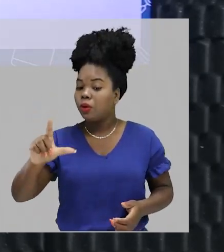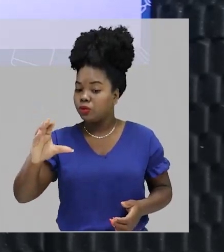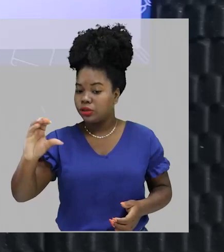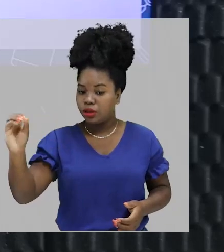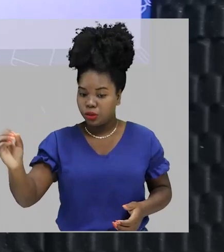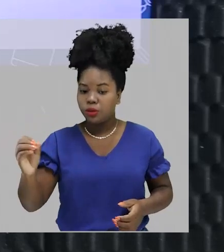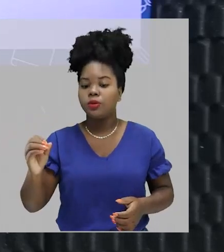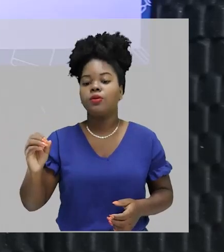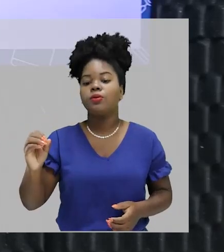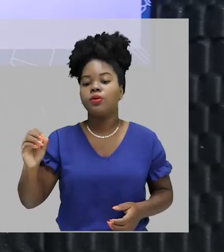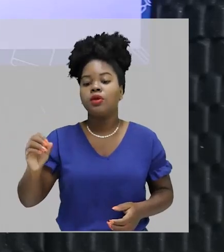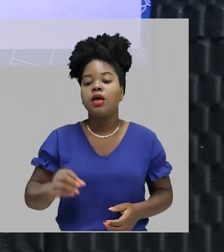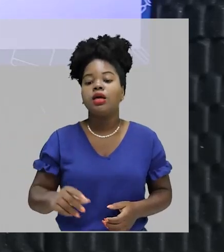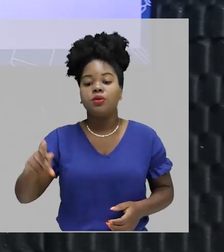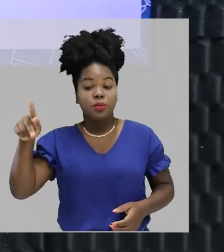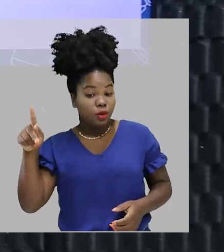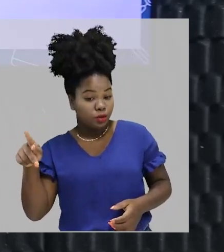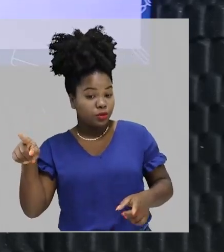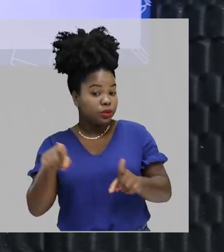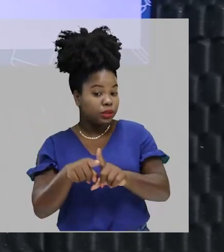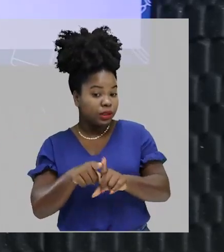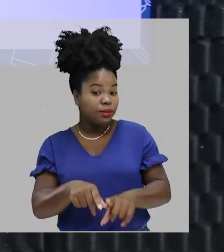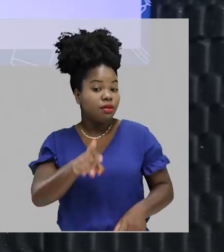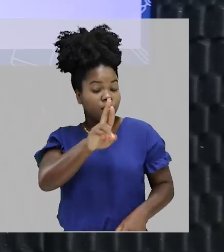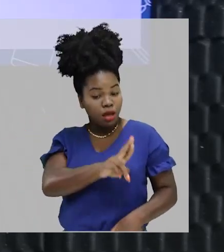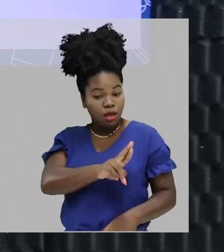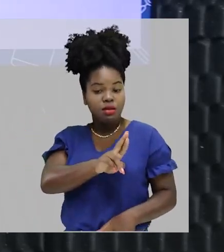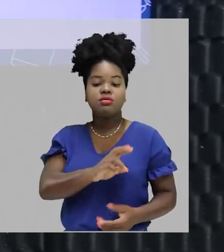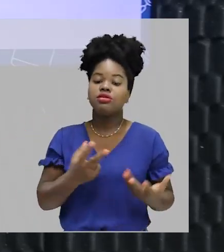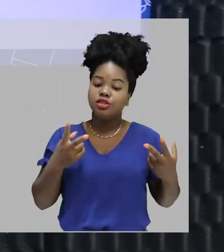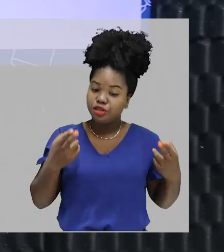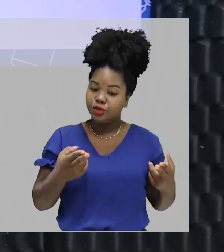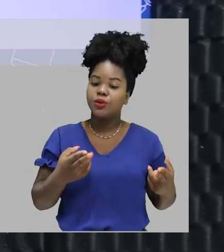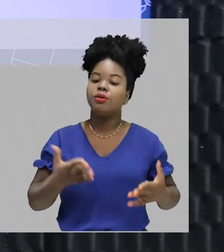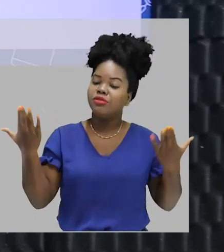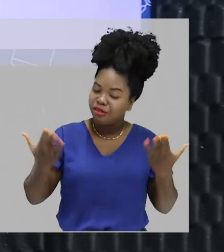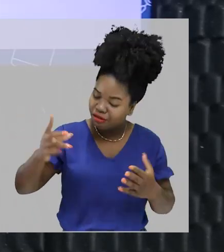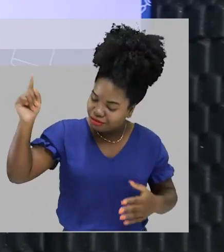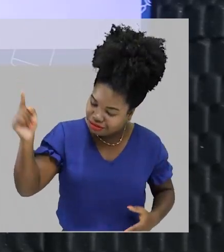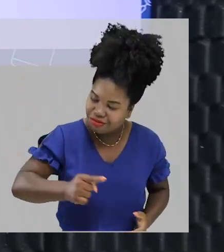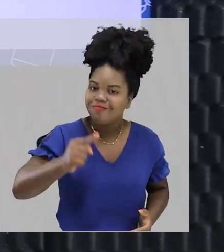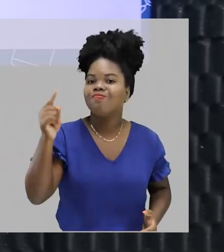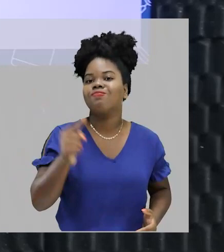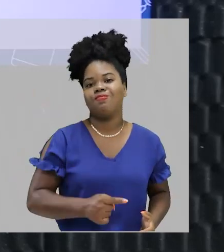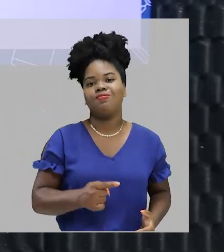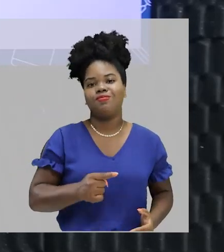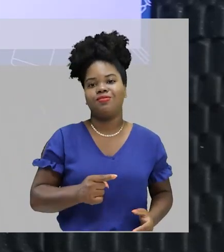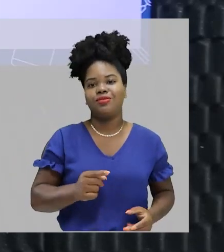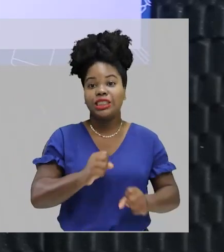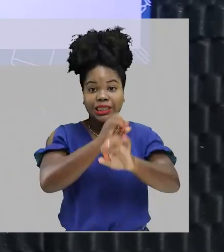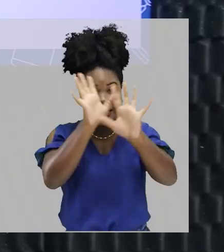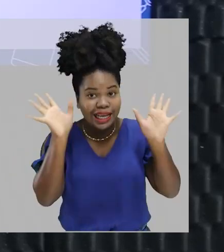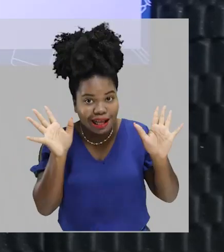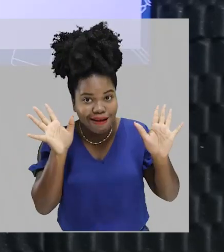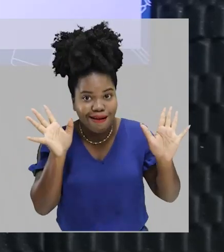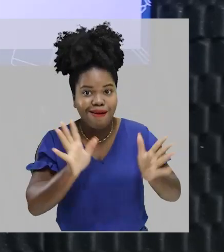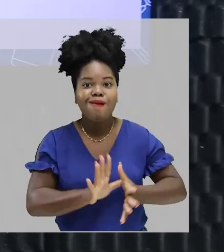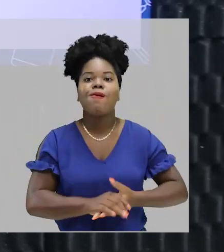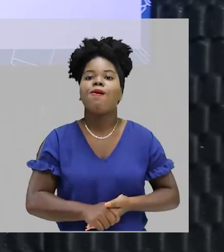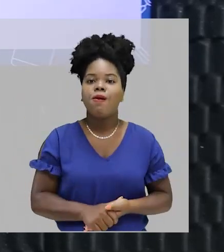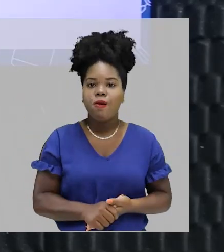monóxido no produto e no reagente. Assim nós podemos, ó, cancelar as